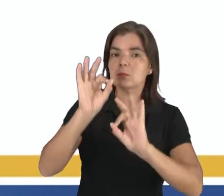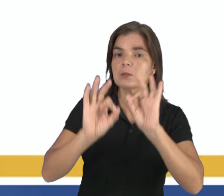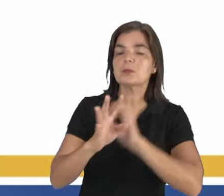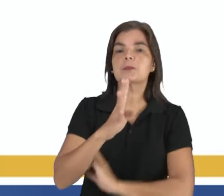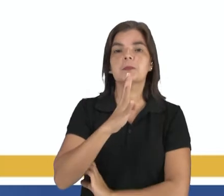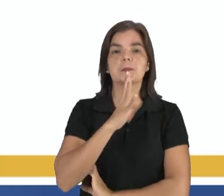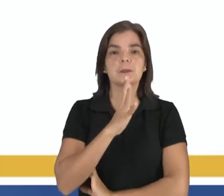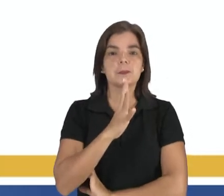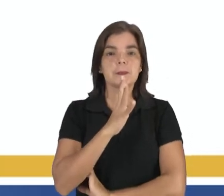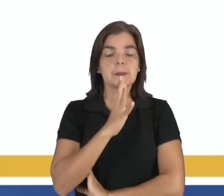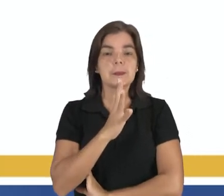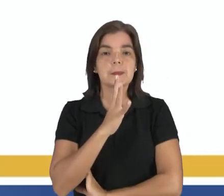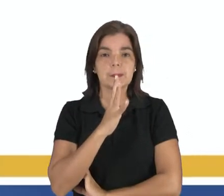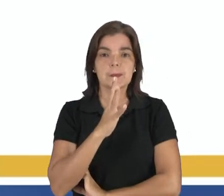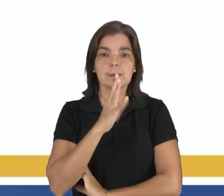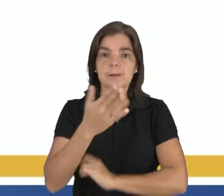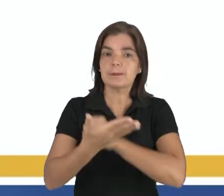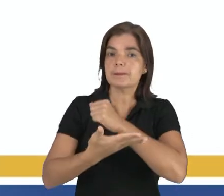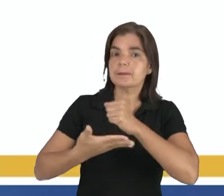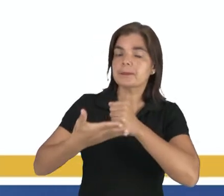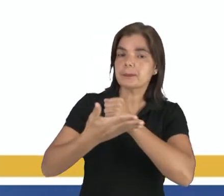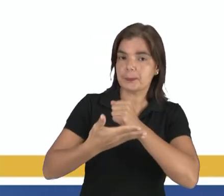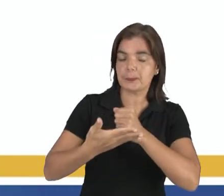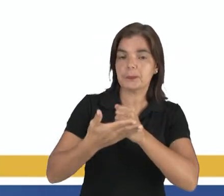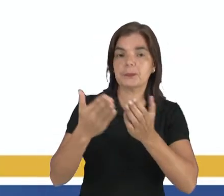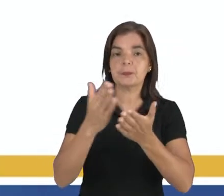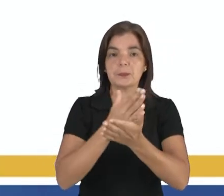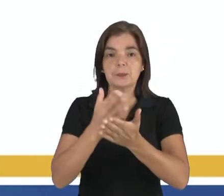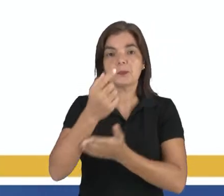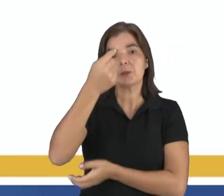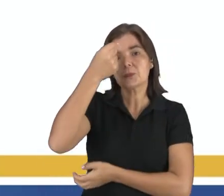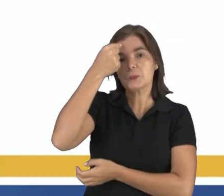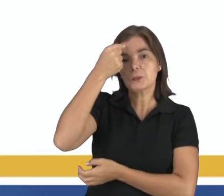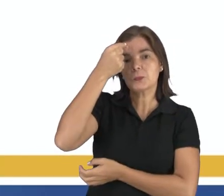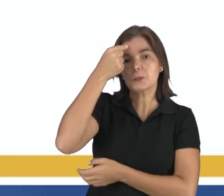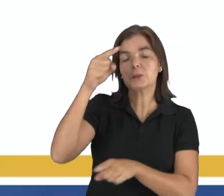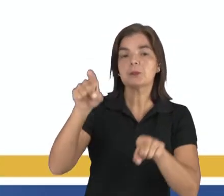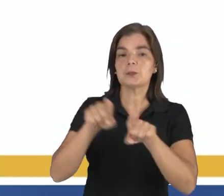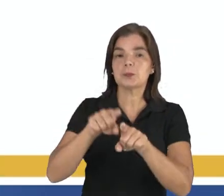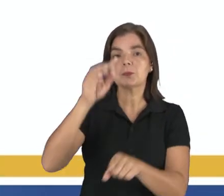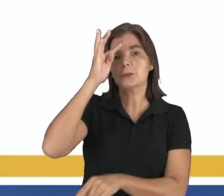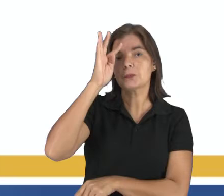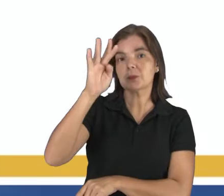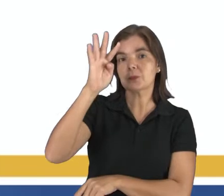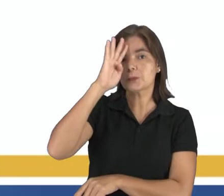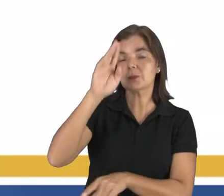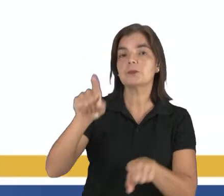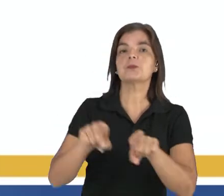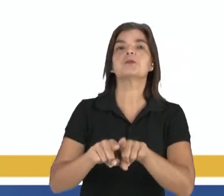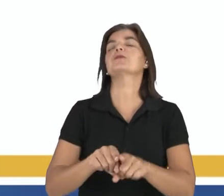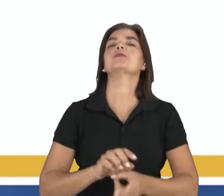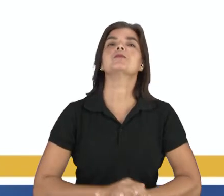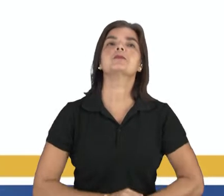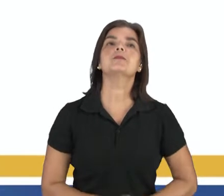de um conhecimento embasado em certos pensamentos, em uma teoria.